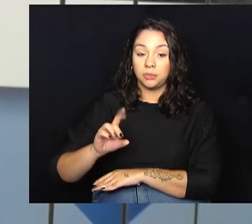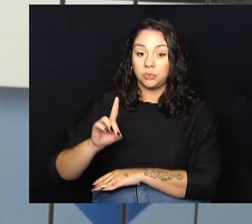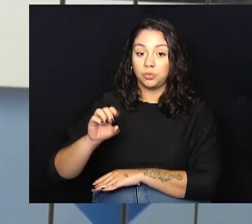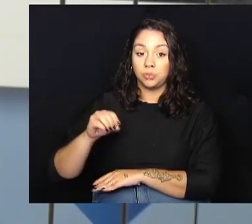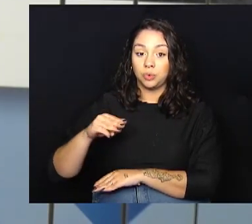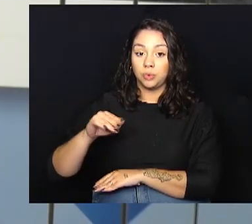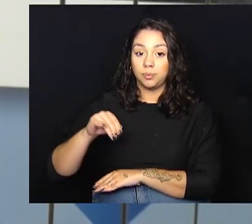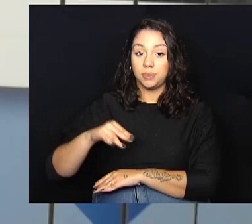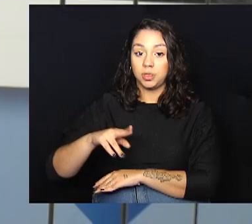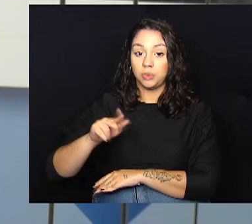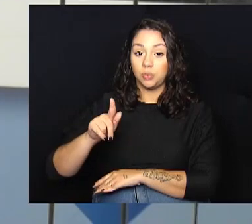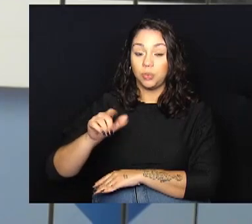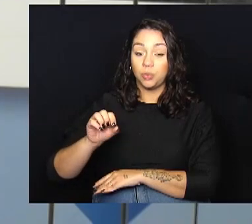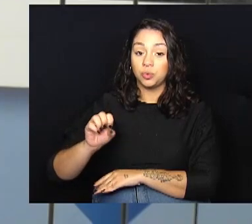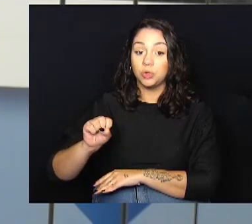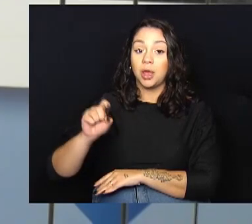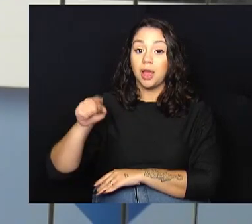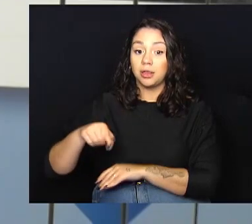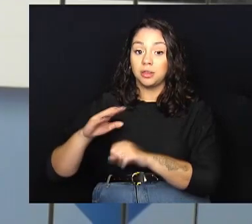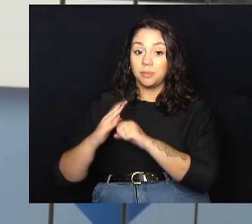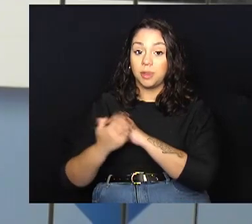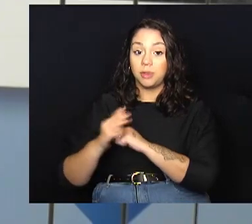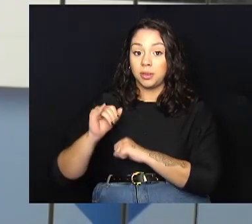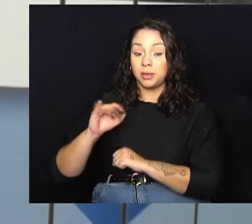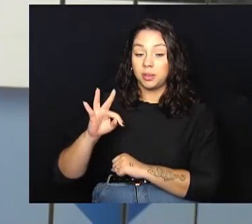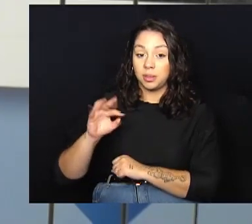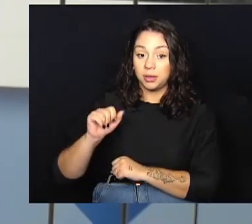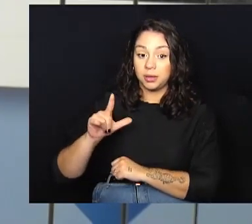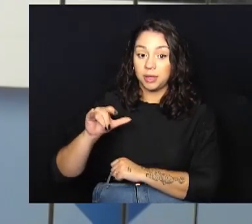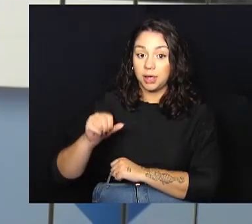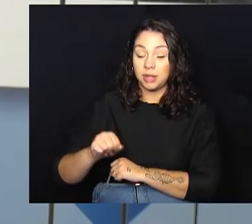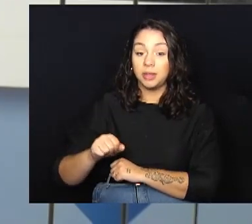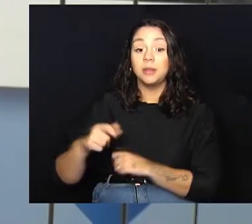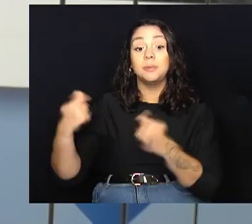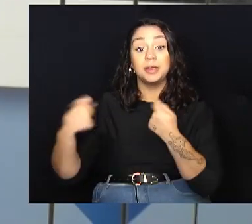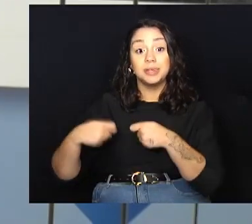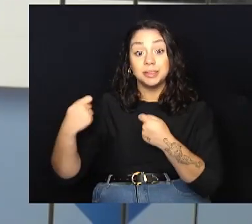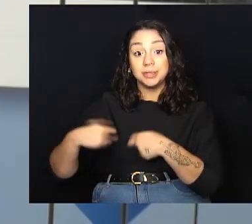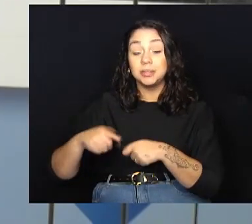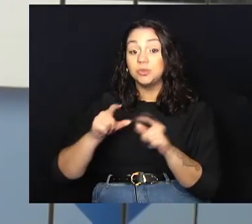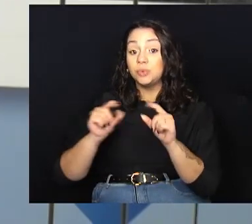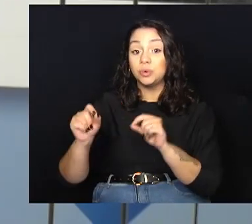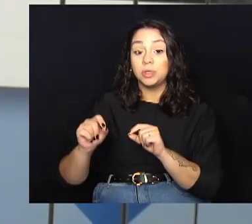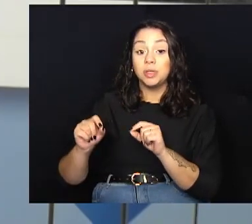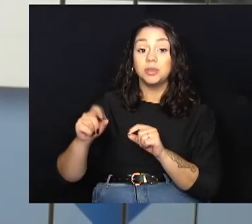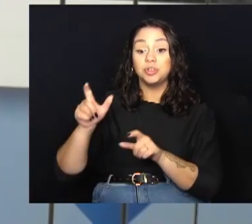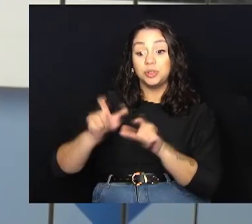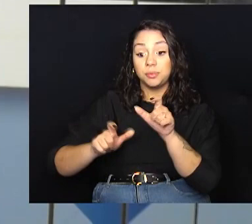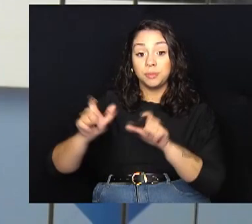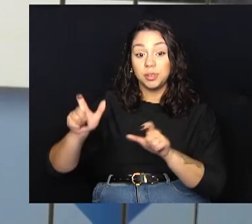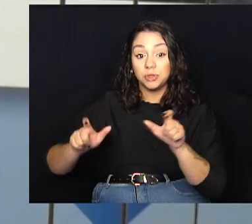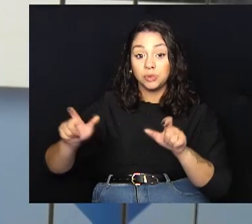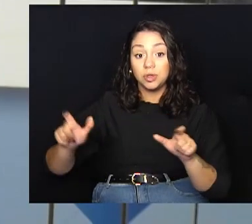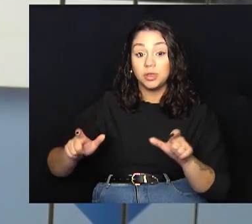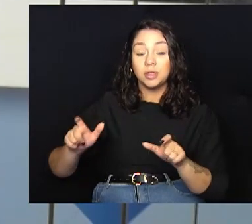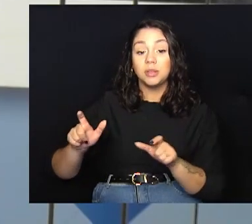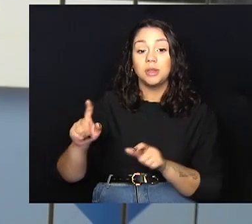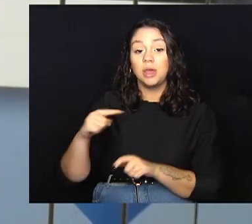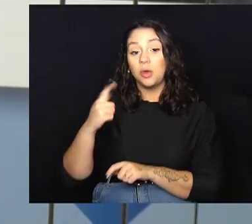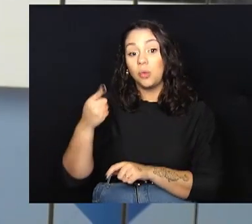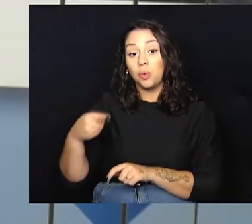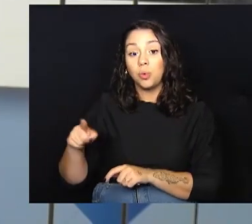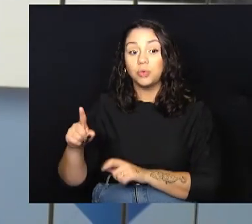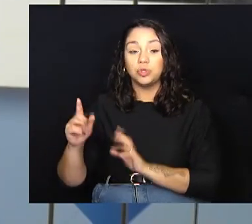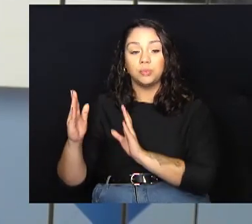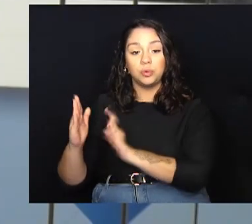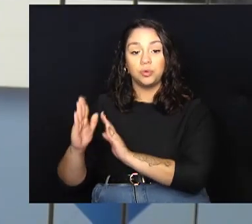no parque Itália em Campinas a instituição necessita principalmente de pessoas para o último turno do evento